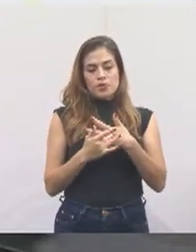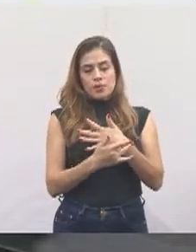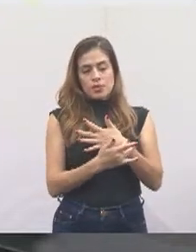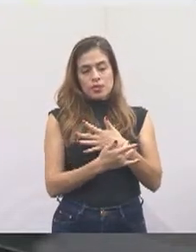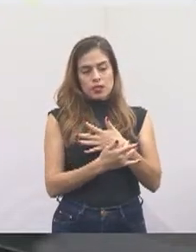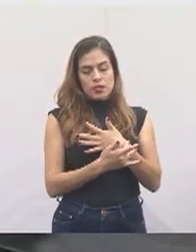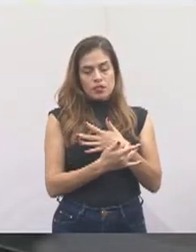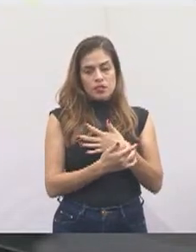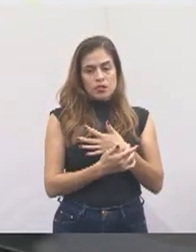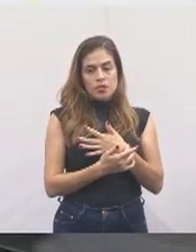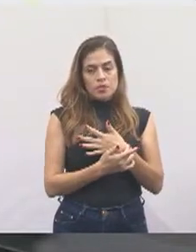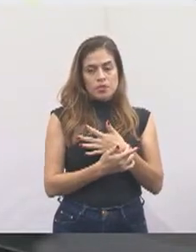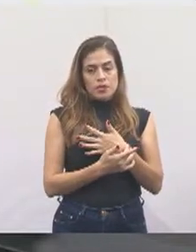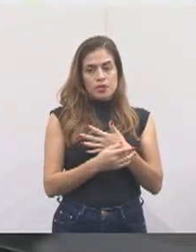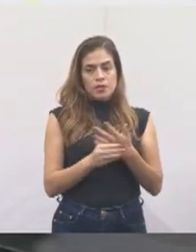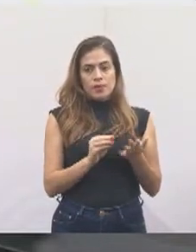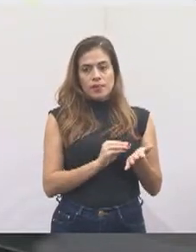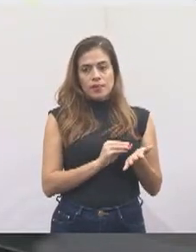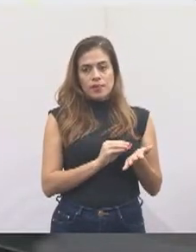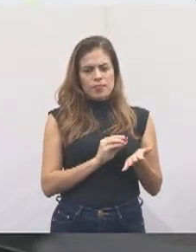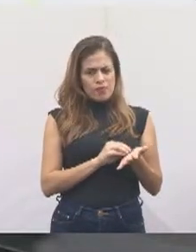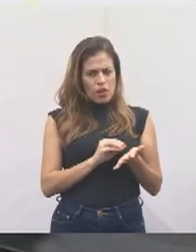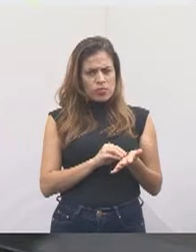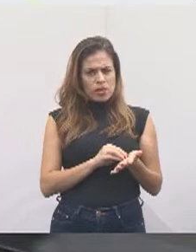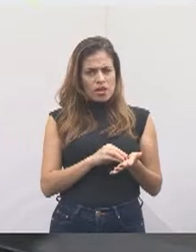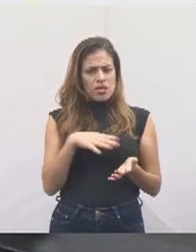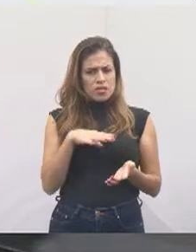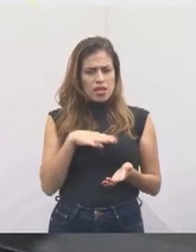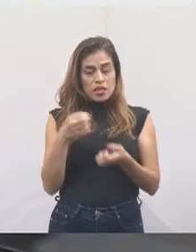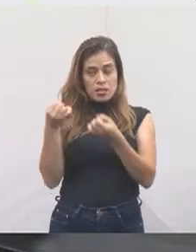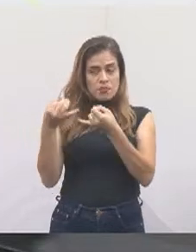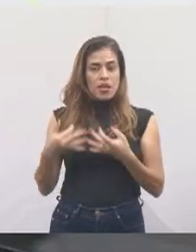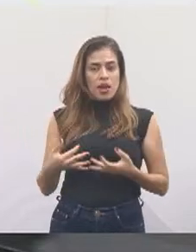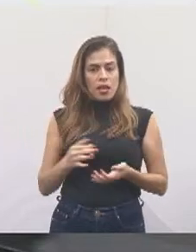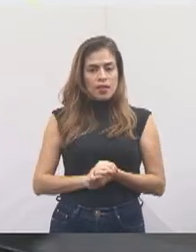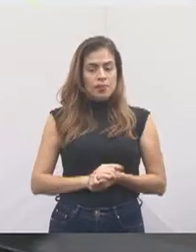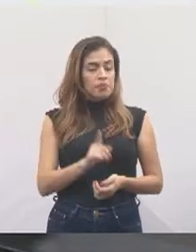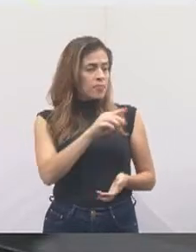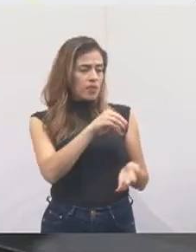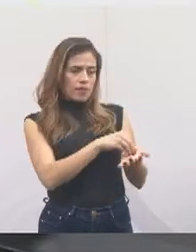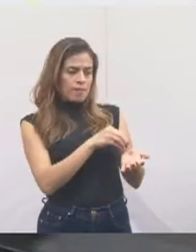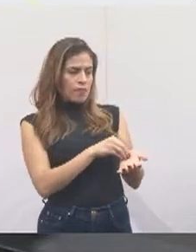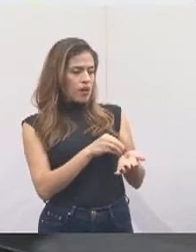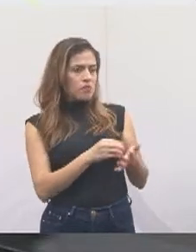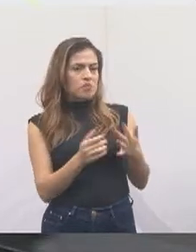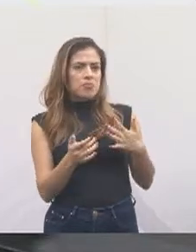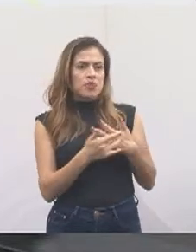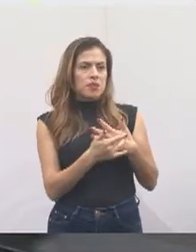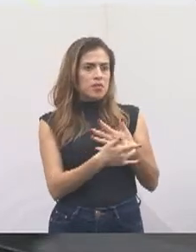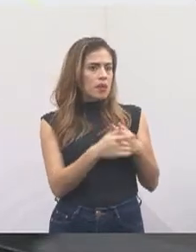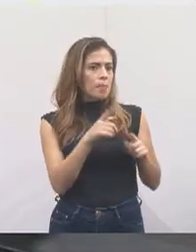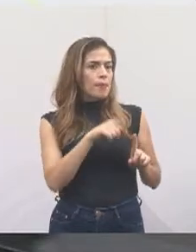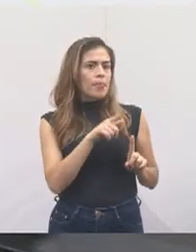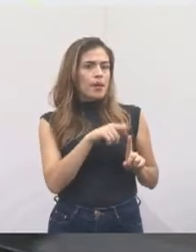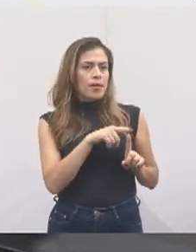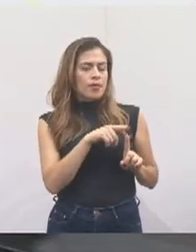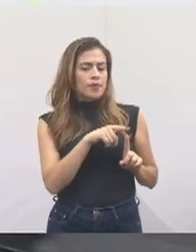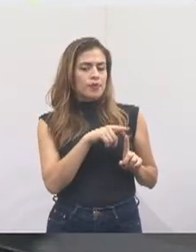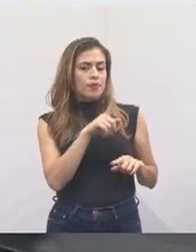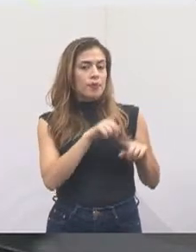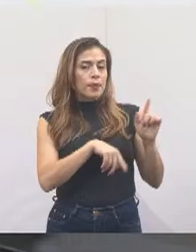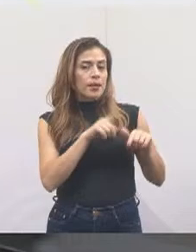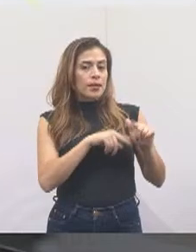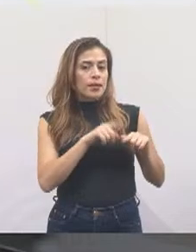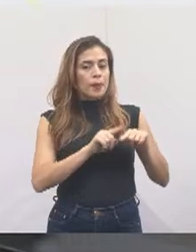Testes estão em falta no município explicar não há falta de instrumento entretanto é